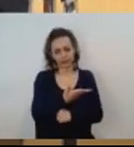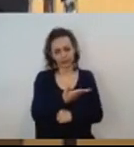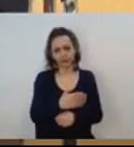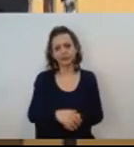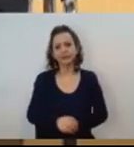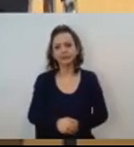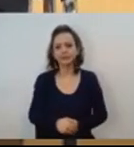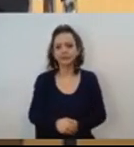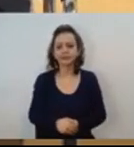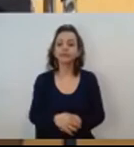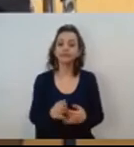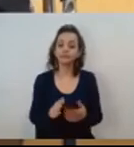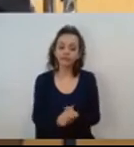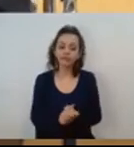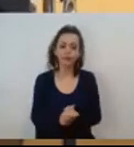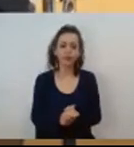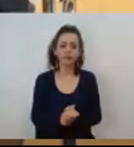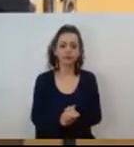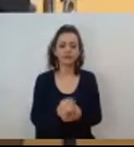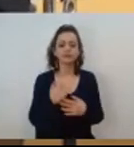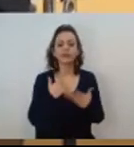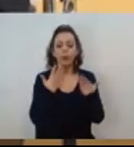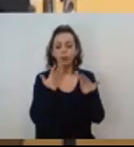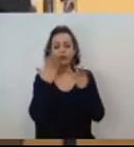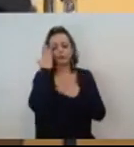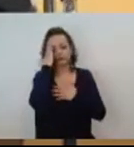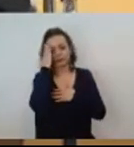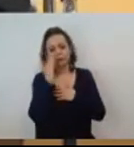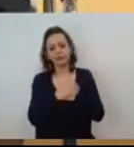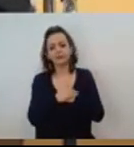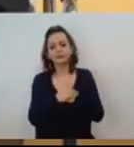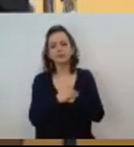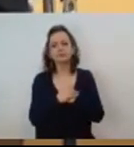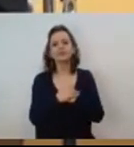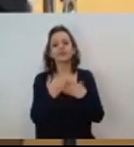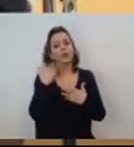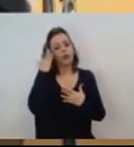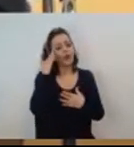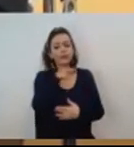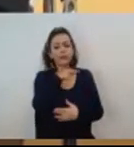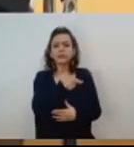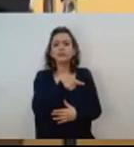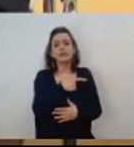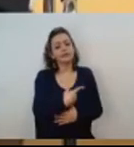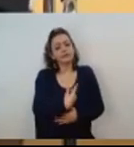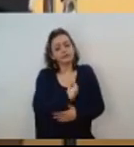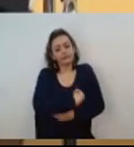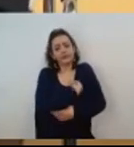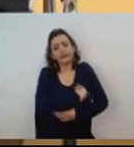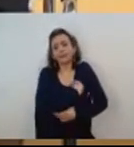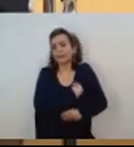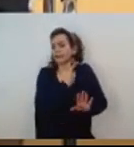ainda mais que além de você viver isso você nos ajuda a influenciar a organização inteira